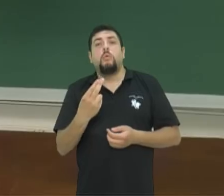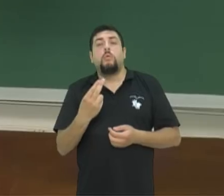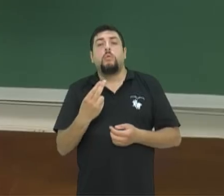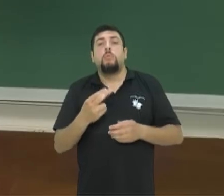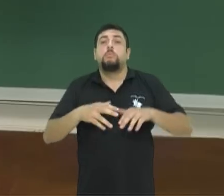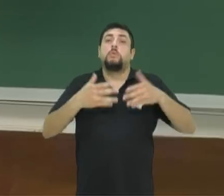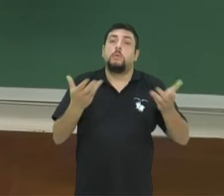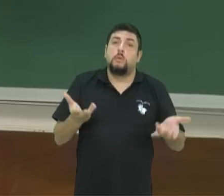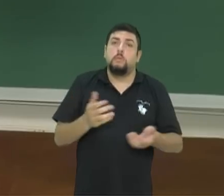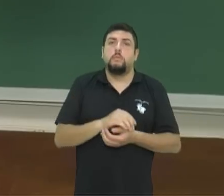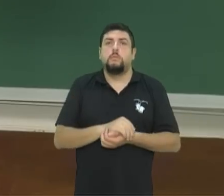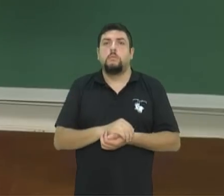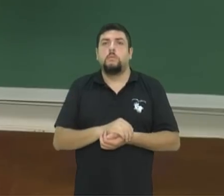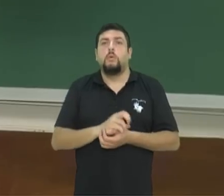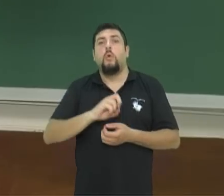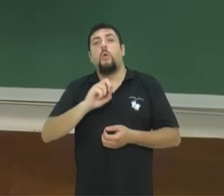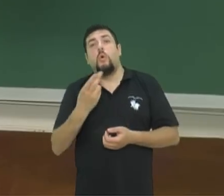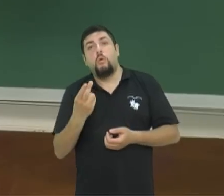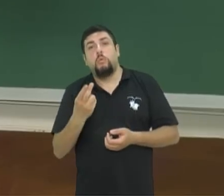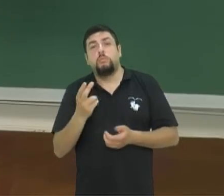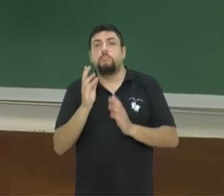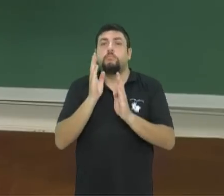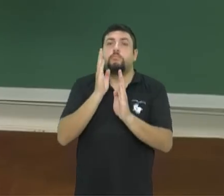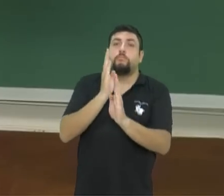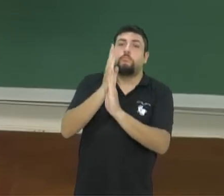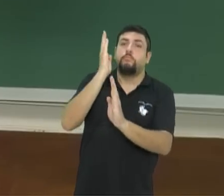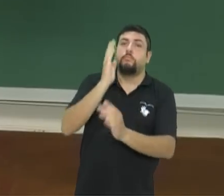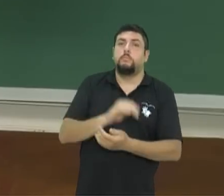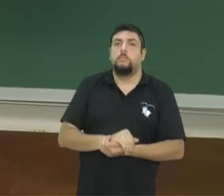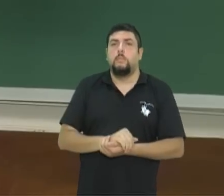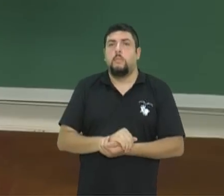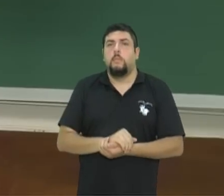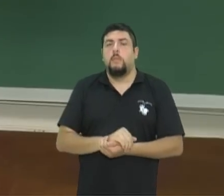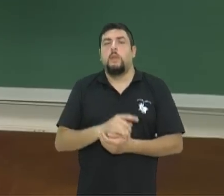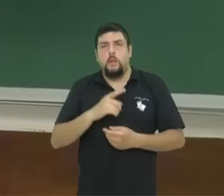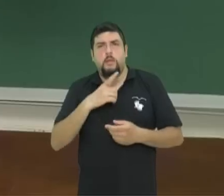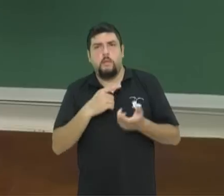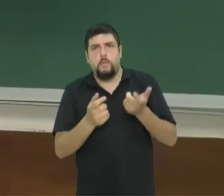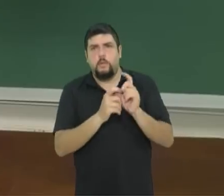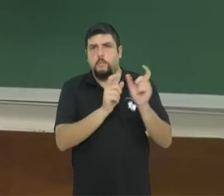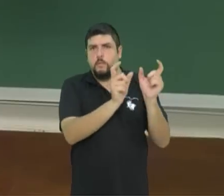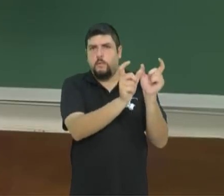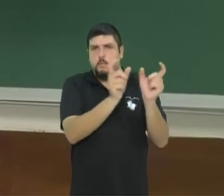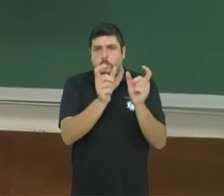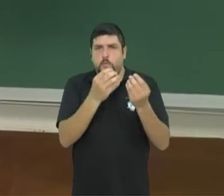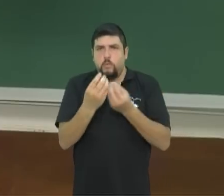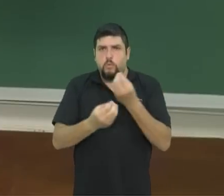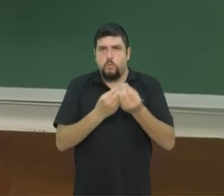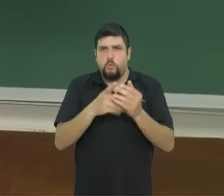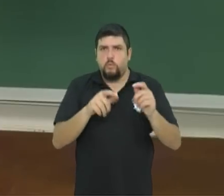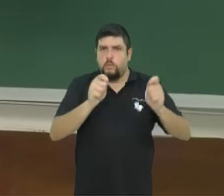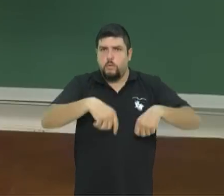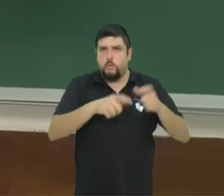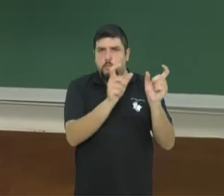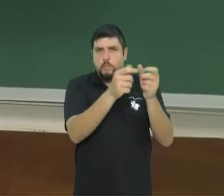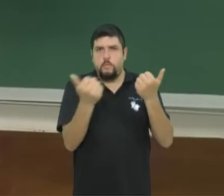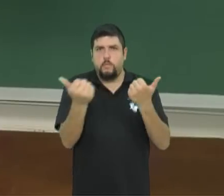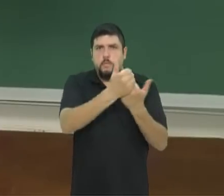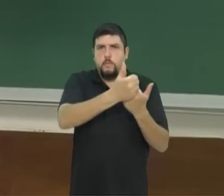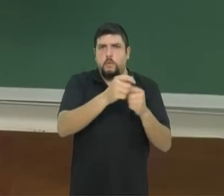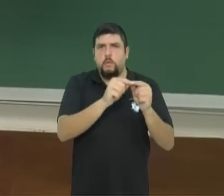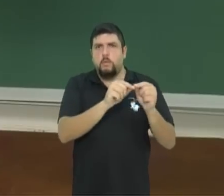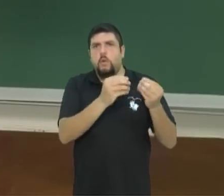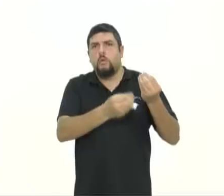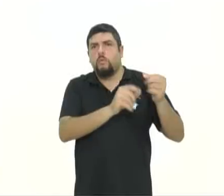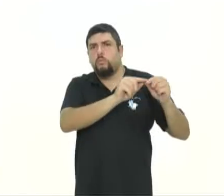possível afirmar que crônica é um texto discursivo literário, tal. Então, vocês têm ali as possibilidades de substituir por isso, por